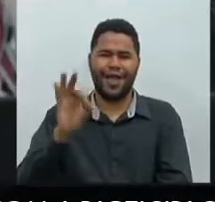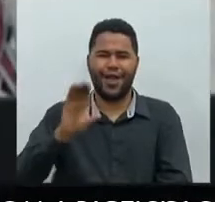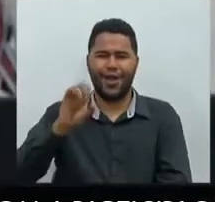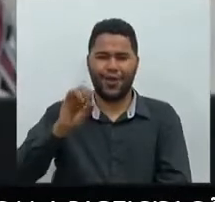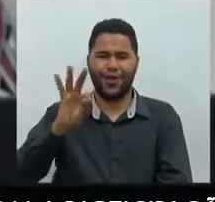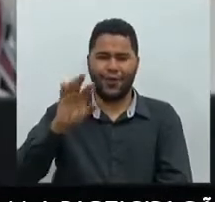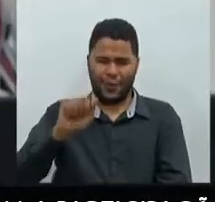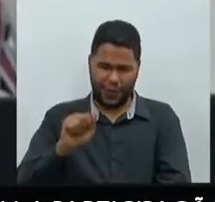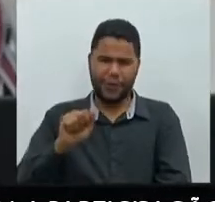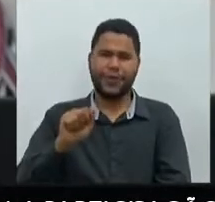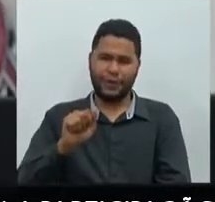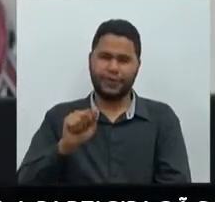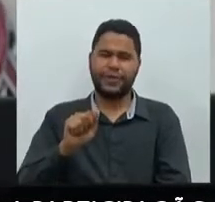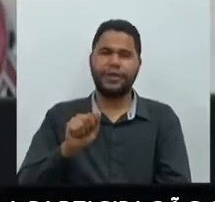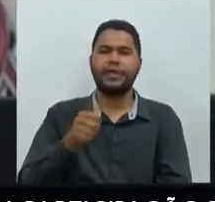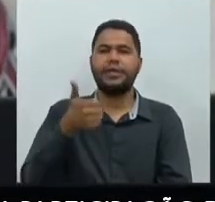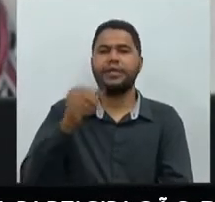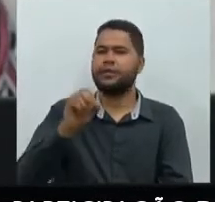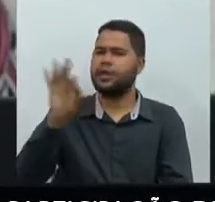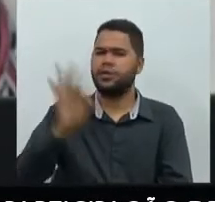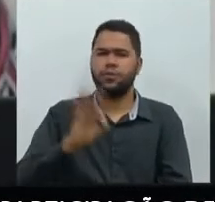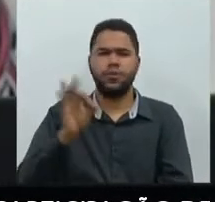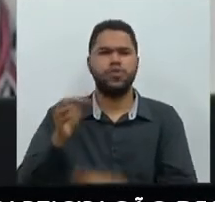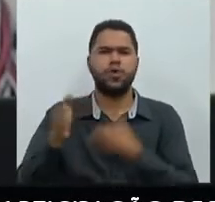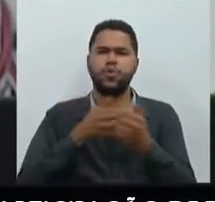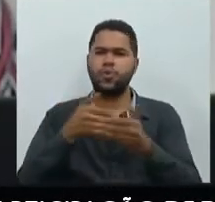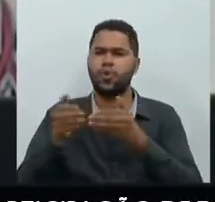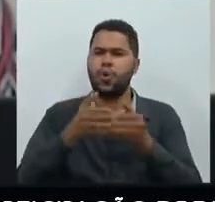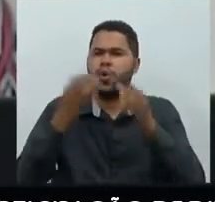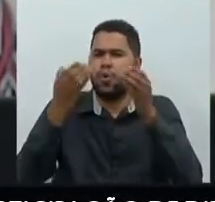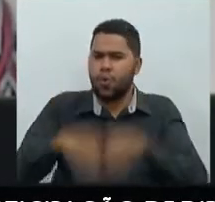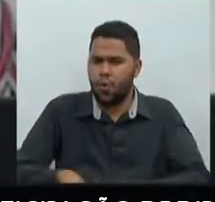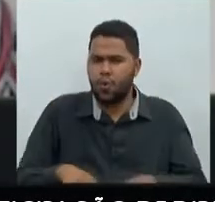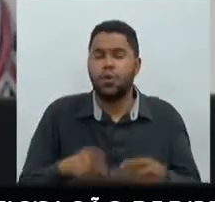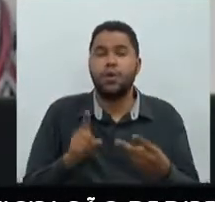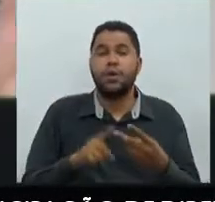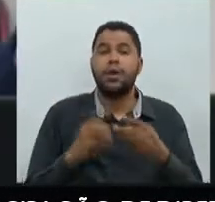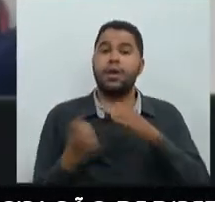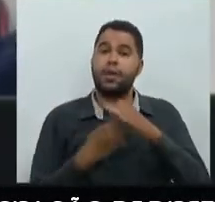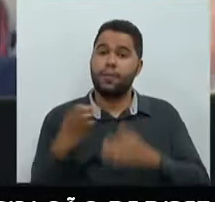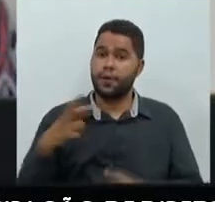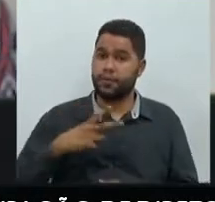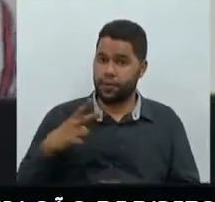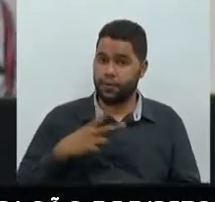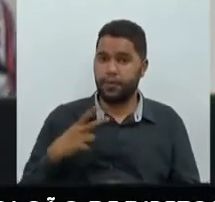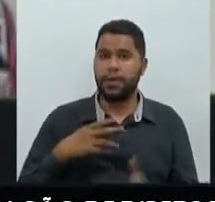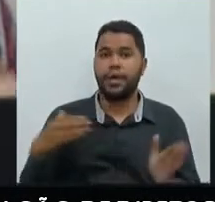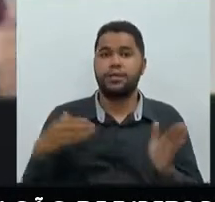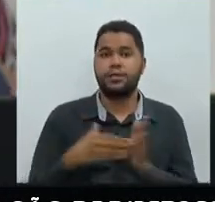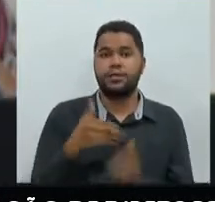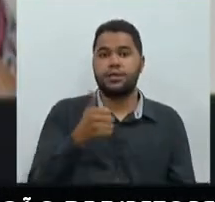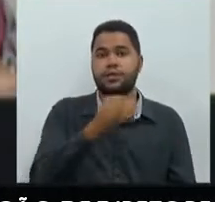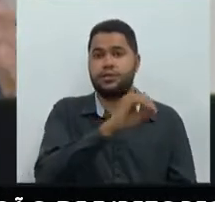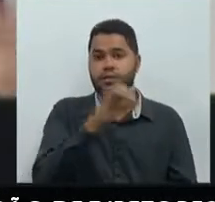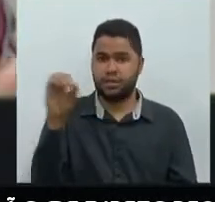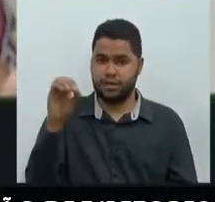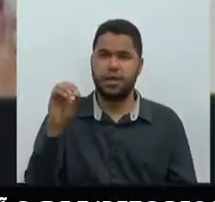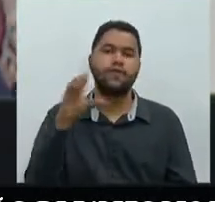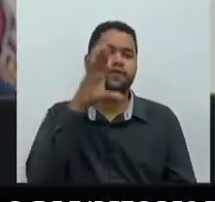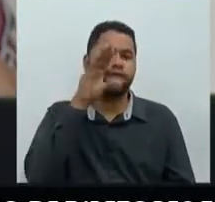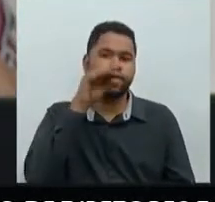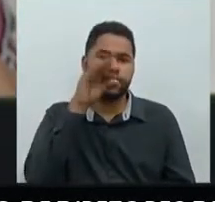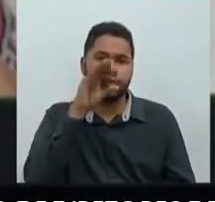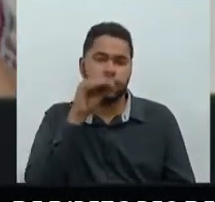cotas, 10% de qualquer concurso público, né? As empresas privadas, a partir de 100 funcionários, tem lá, que varia